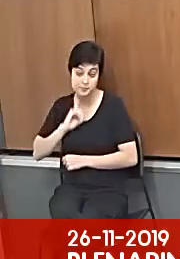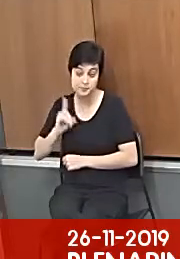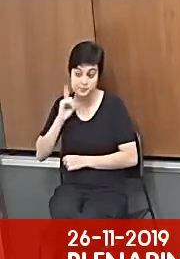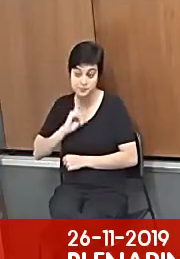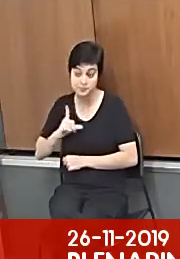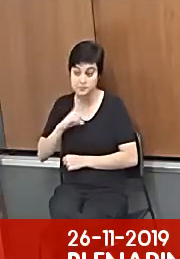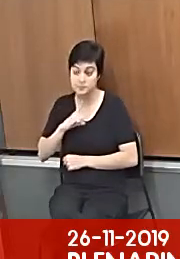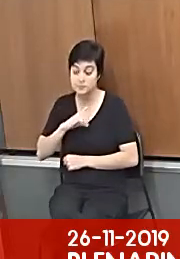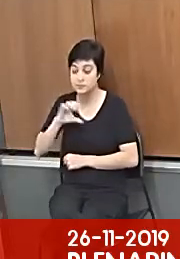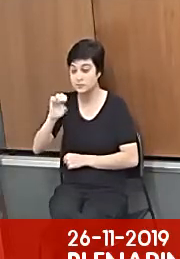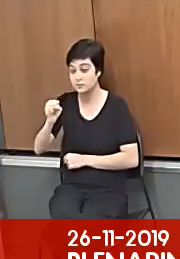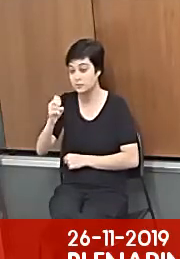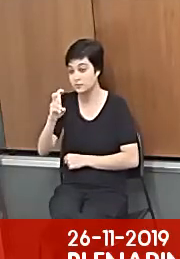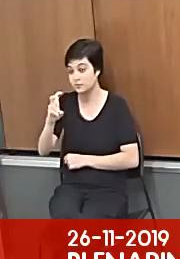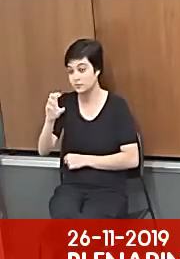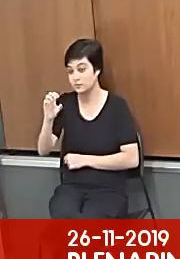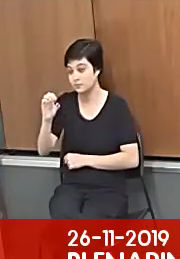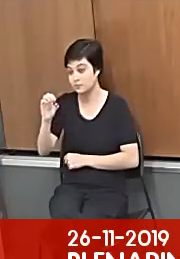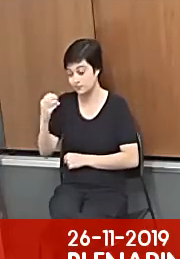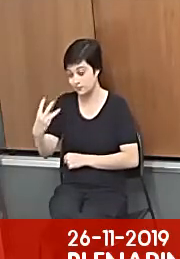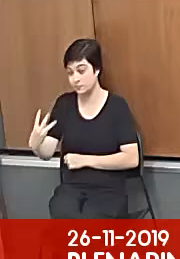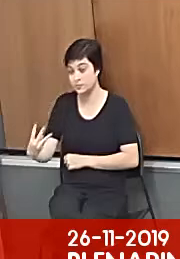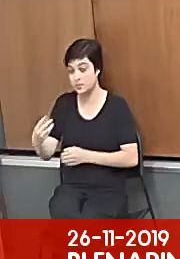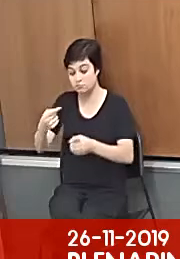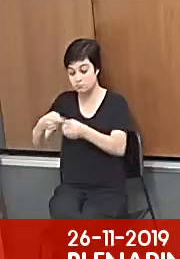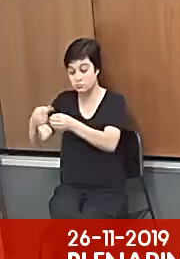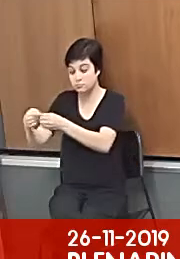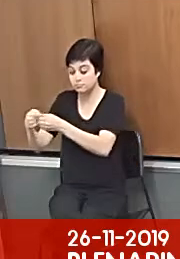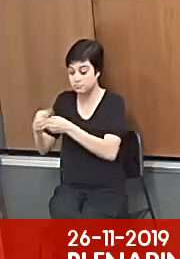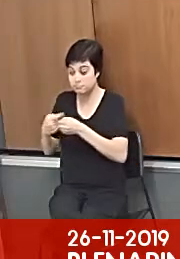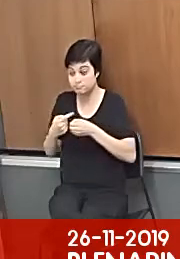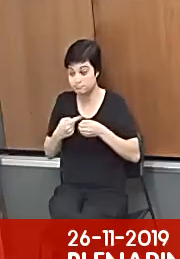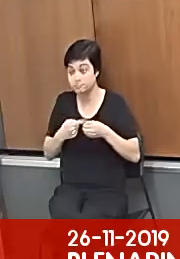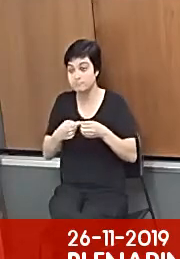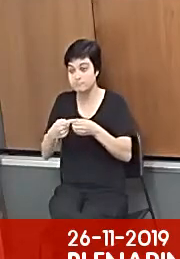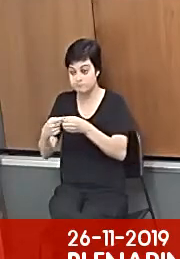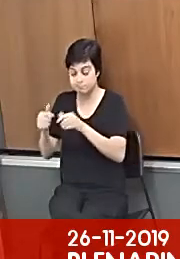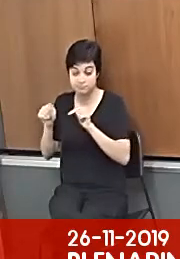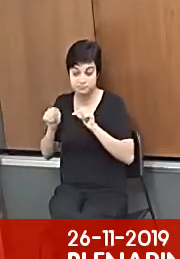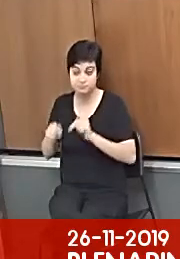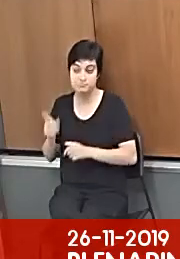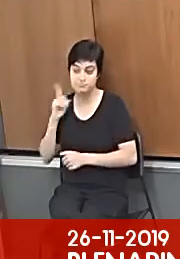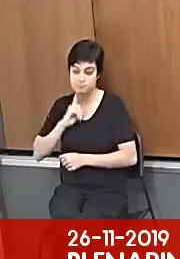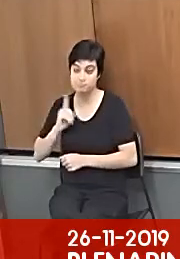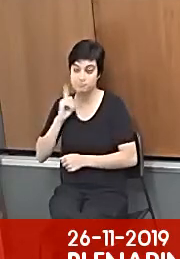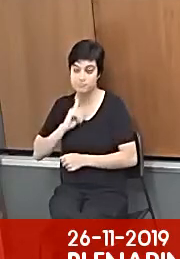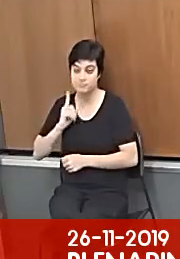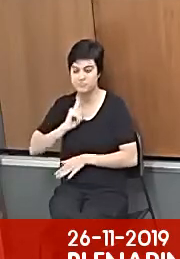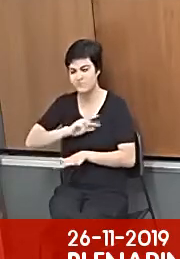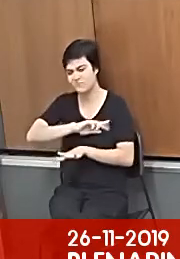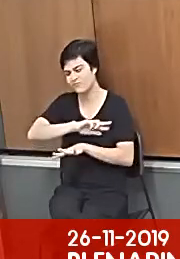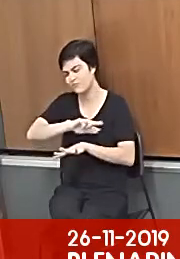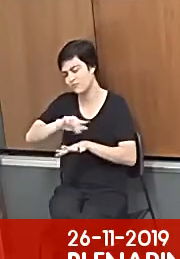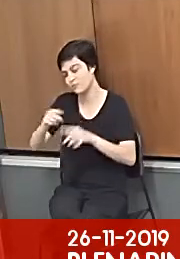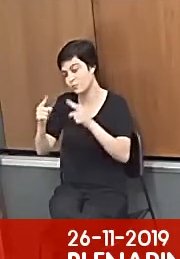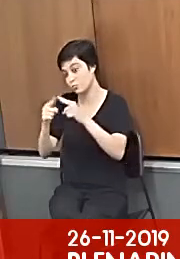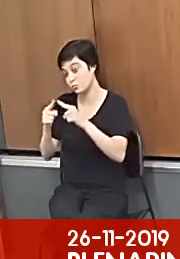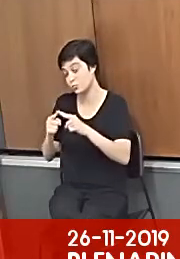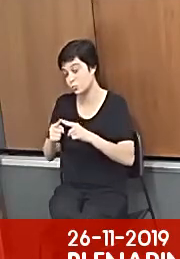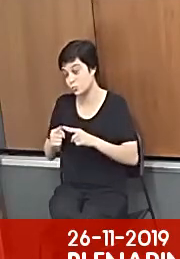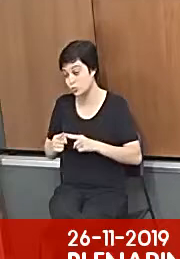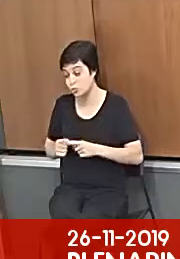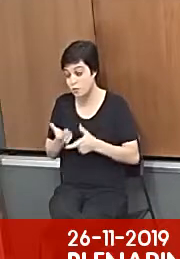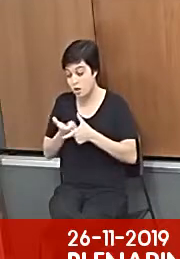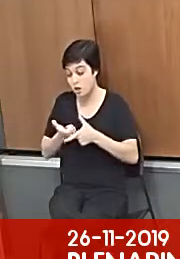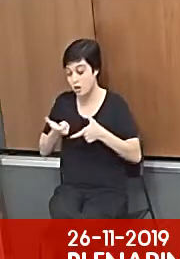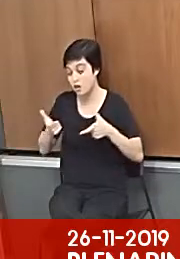tem 853 municípios. As realidades de Minas são muitas. A